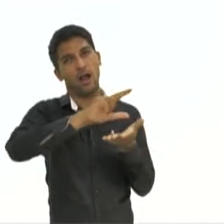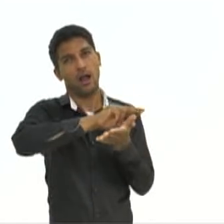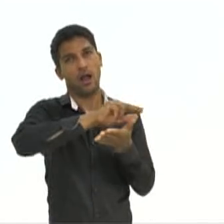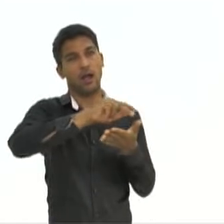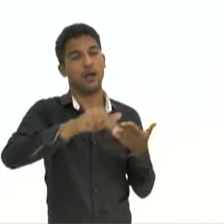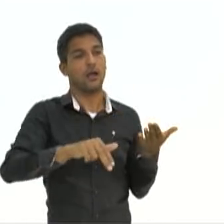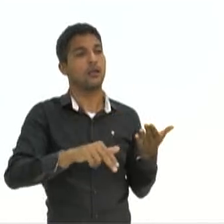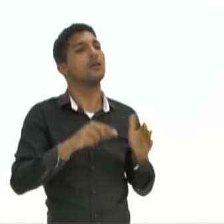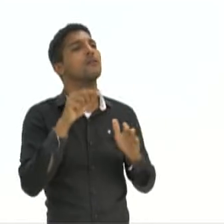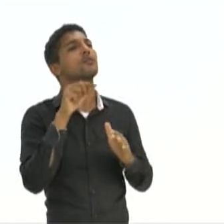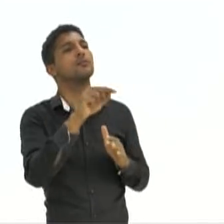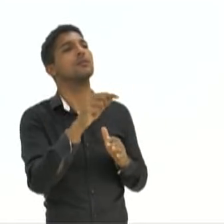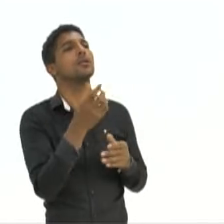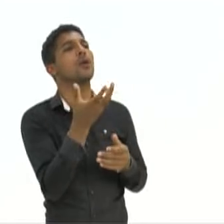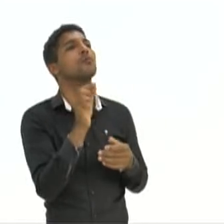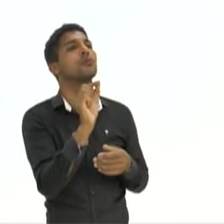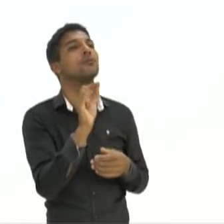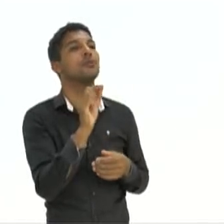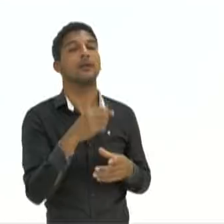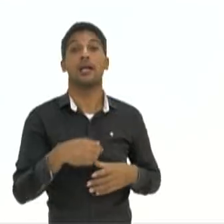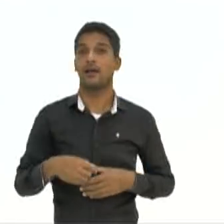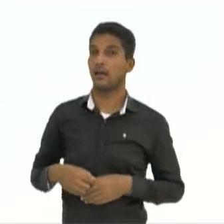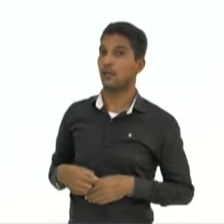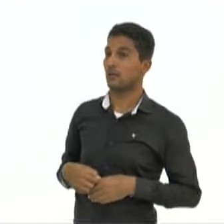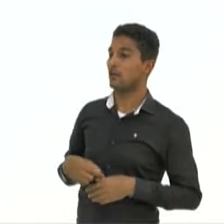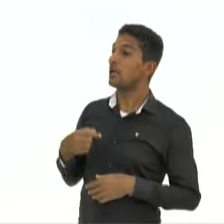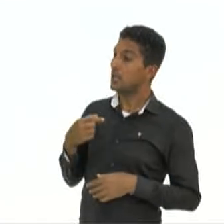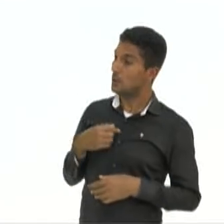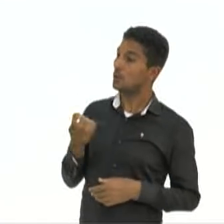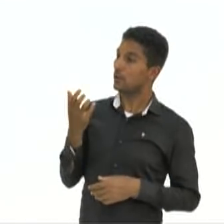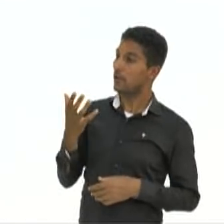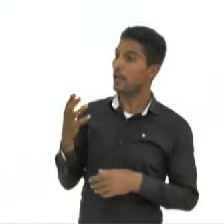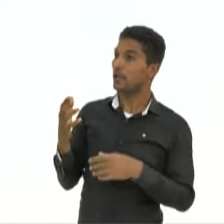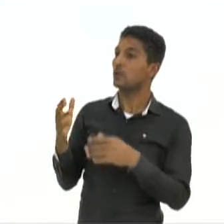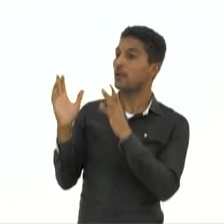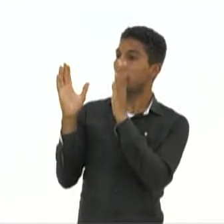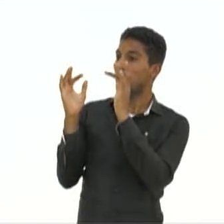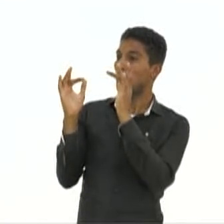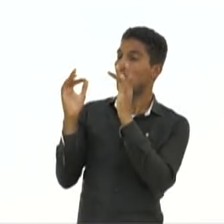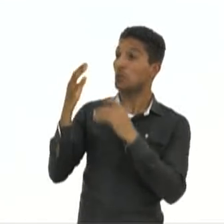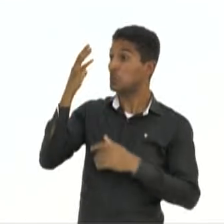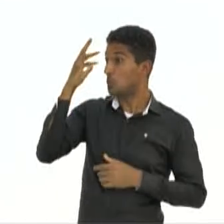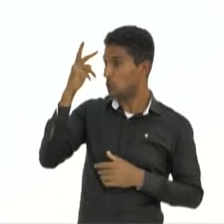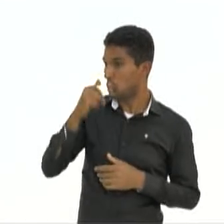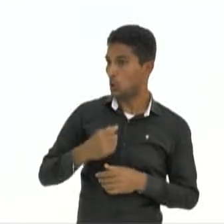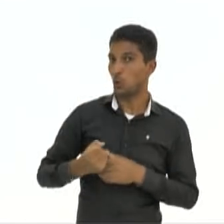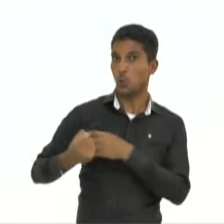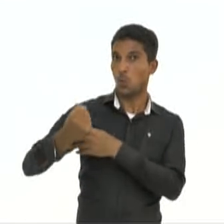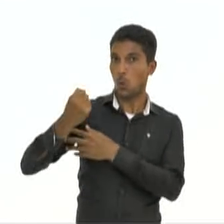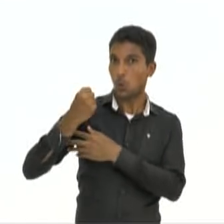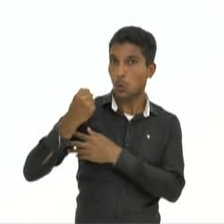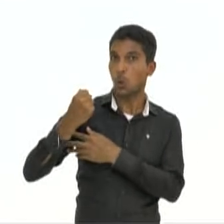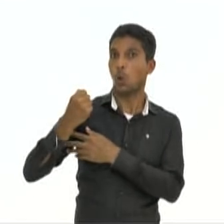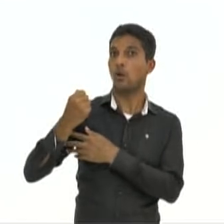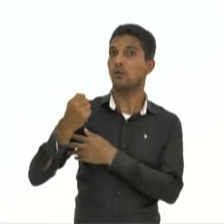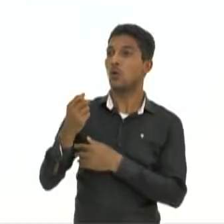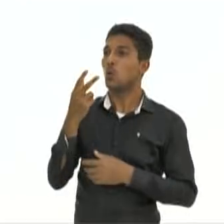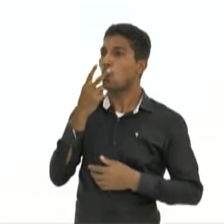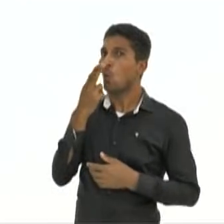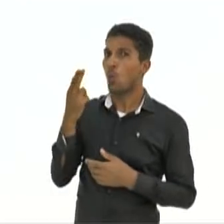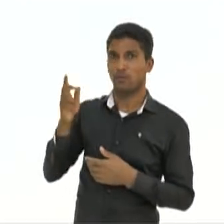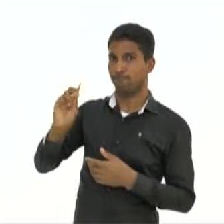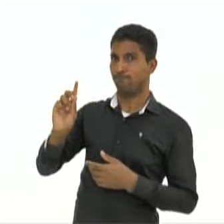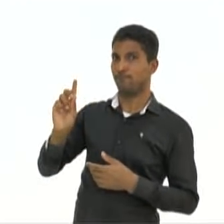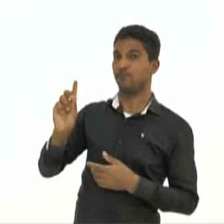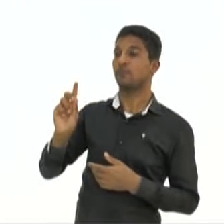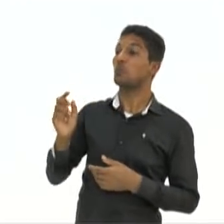responde: busco um namorado sarado, bonitão, inteligente, com grana e não fumante. Né? Então, ela tem alguns requisitos ali. Então,